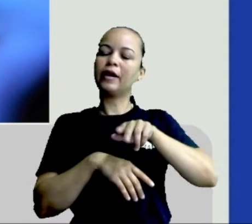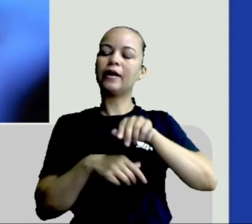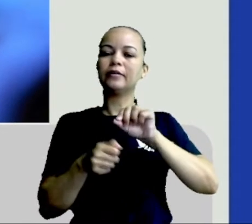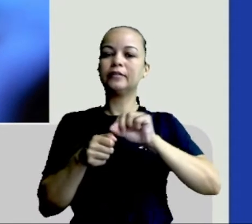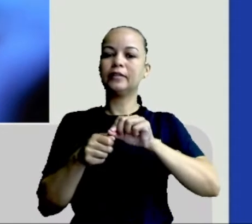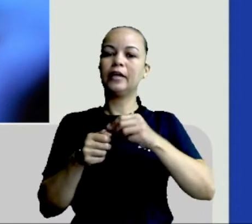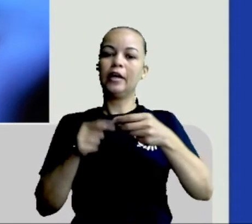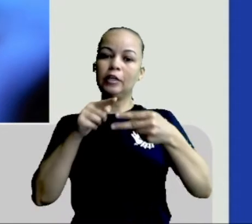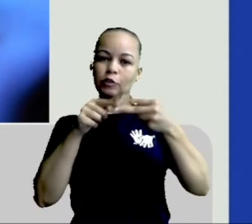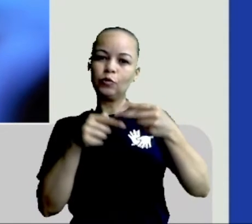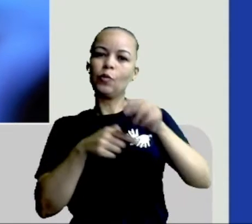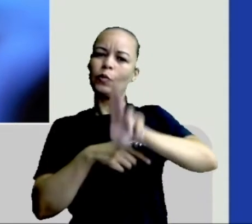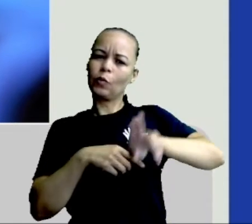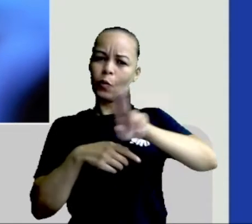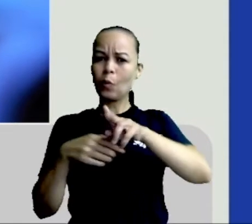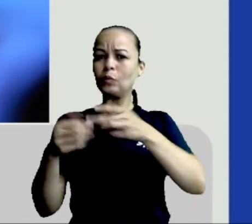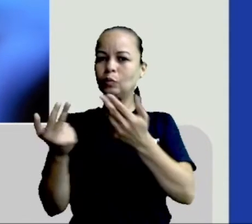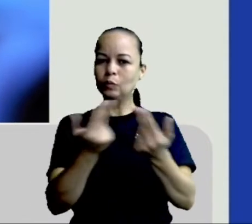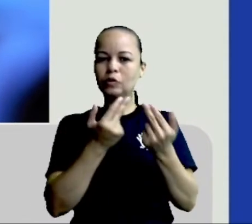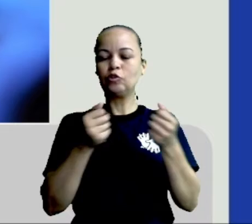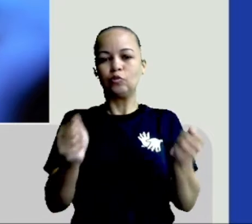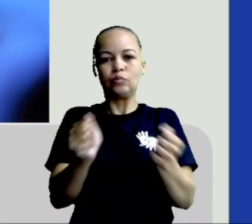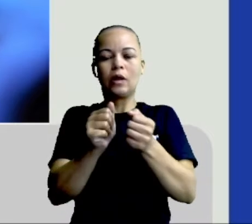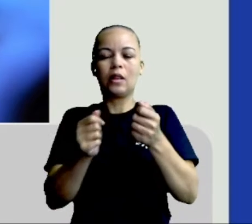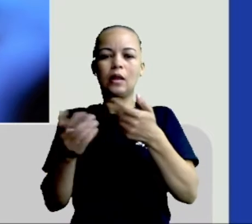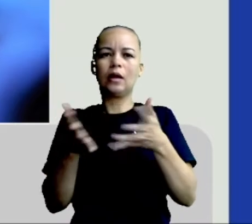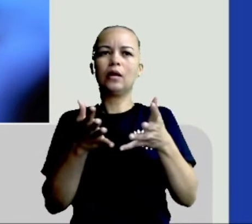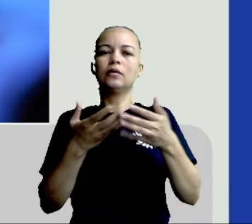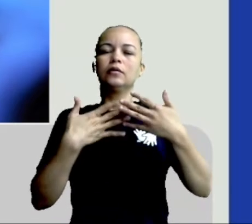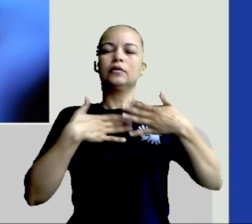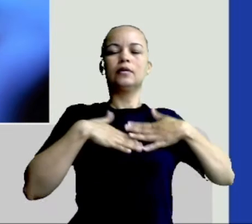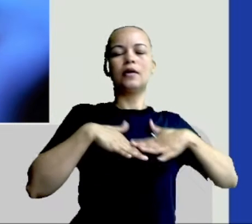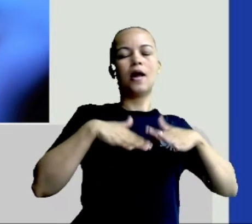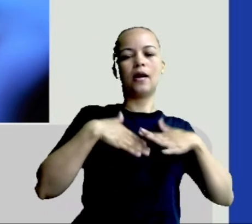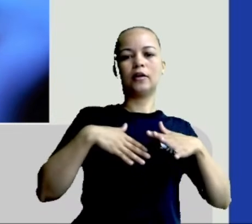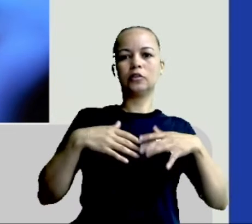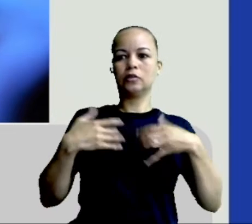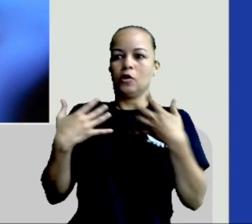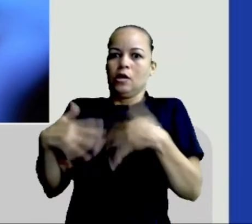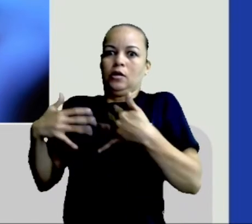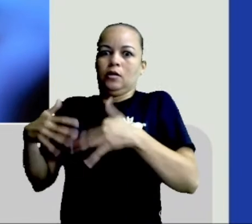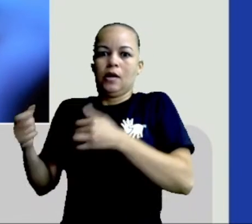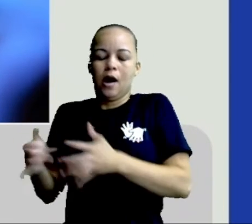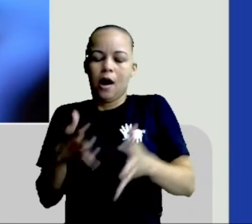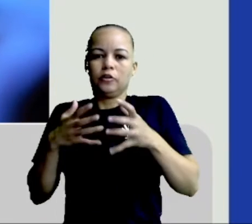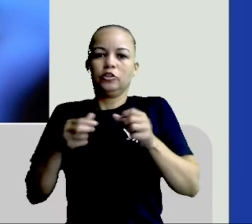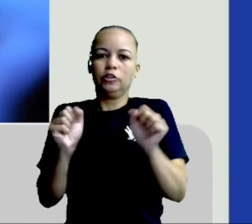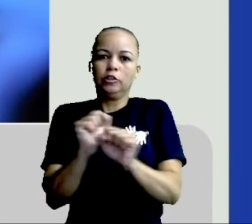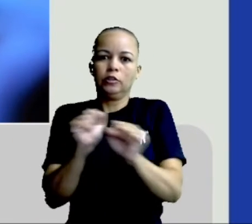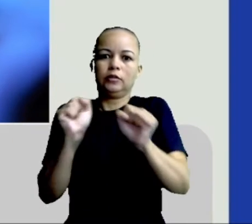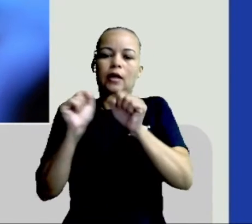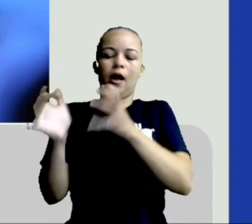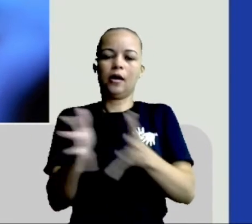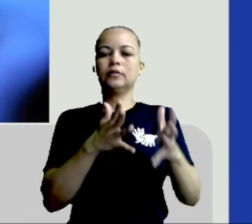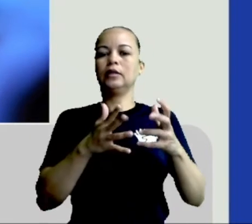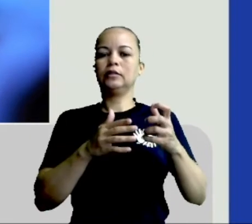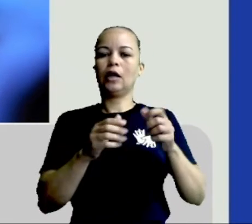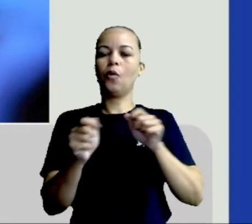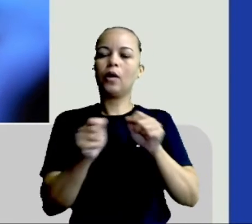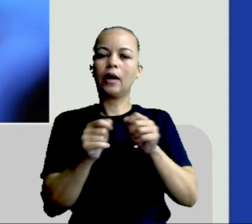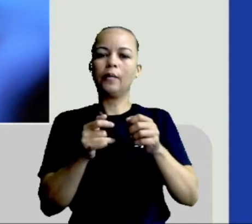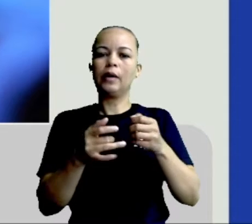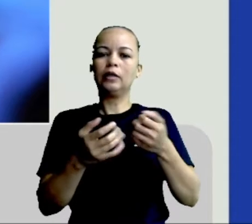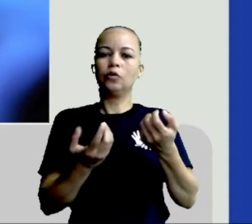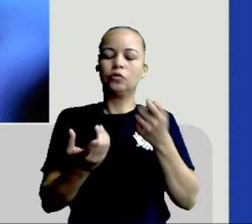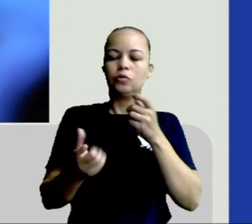as duas coisas, tá certo? Ao mesmo tempo. Uma hora ela está mais relaxada, outra hora ela está agitada, e então isso acaba alterando